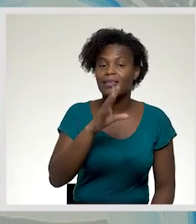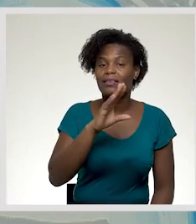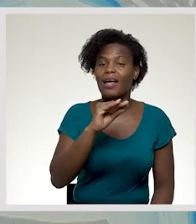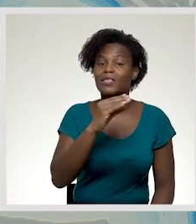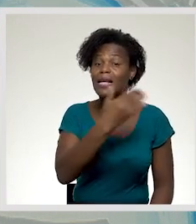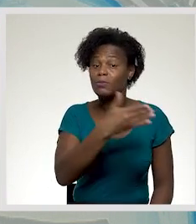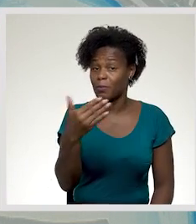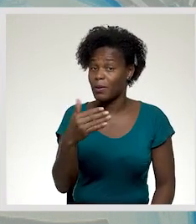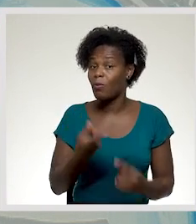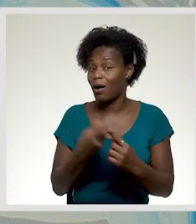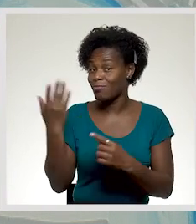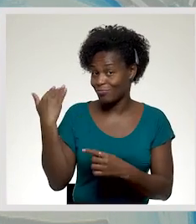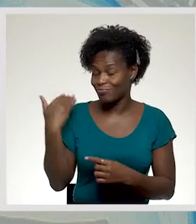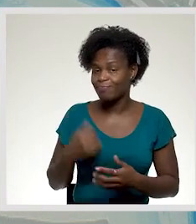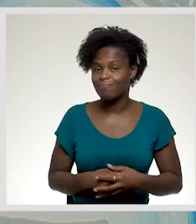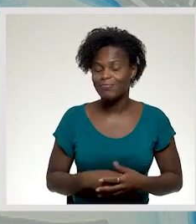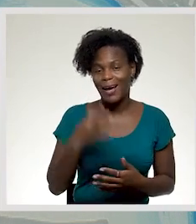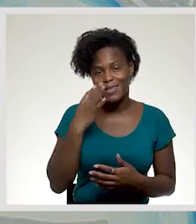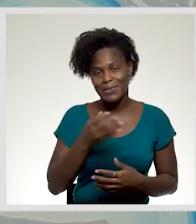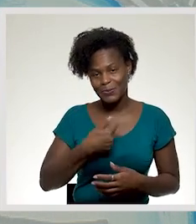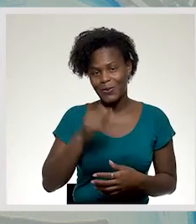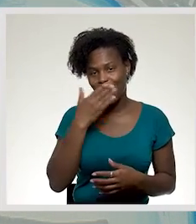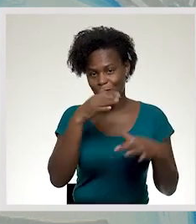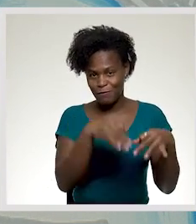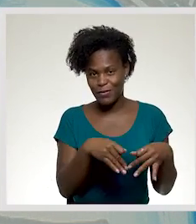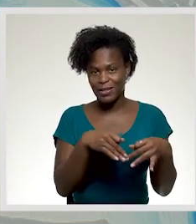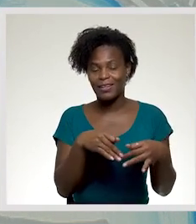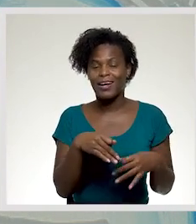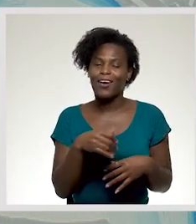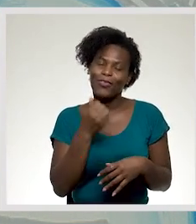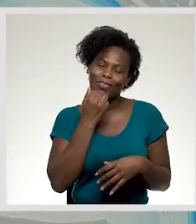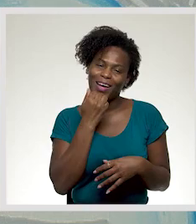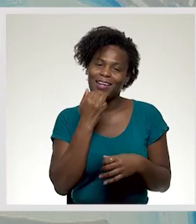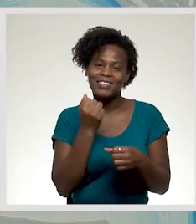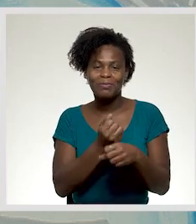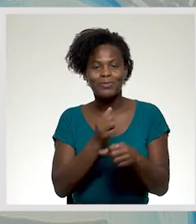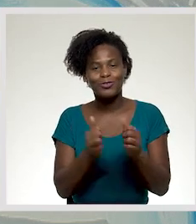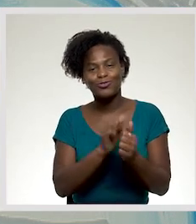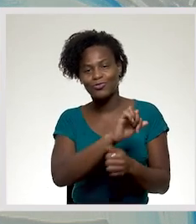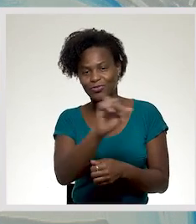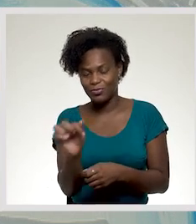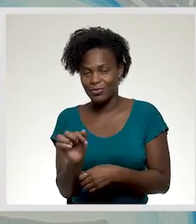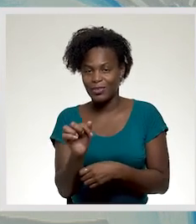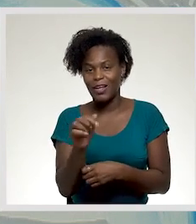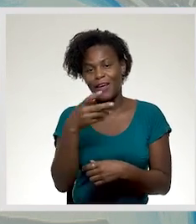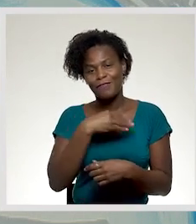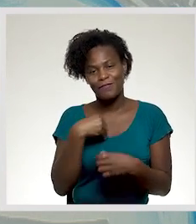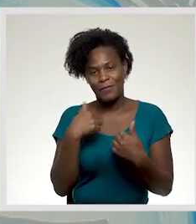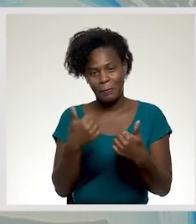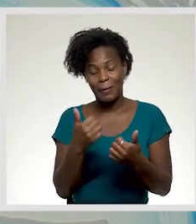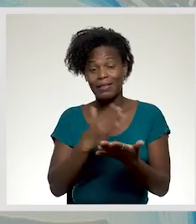no 11º ano. E assim terminamos. Foi então um prazer enorme ter estado na vossa companhia.